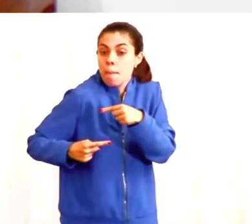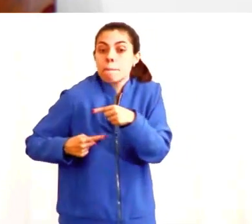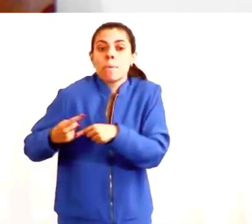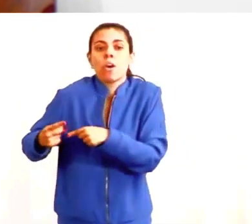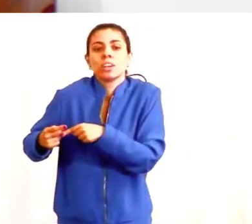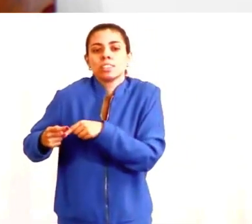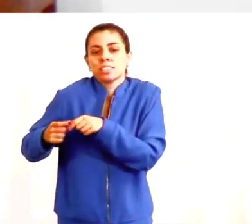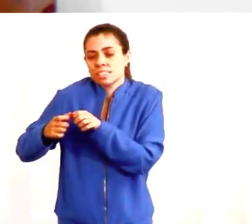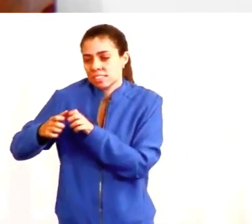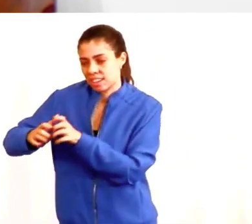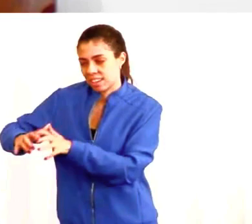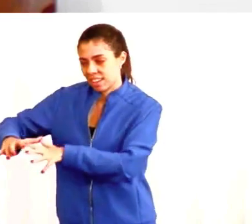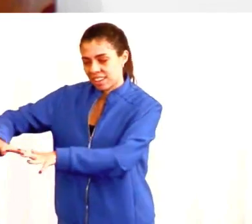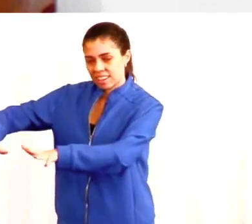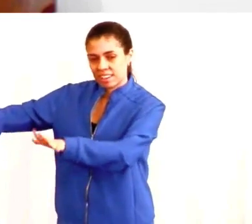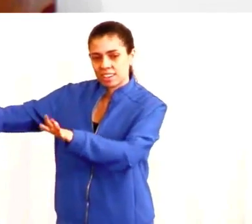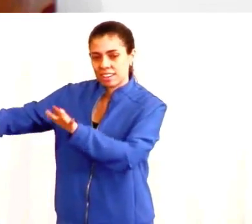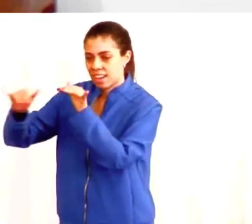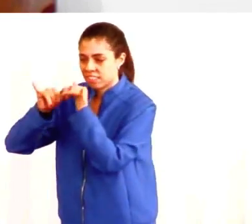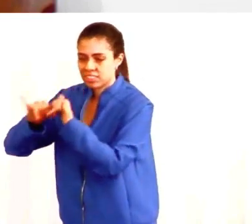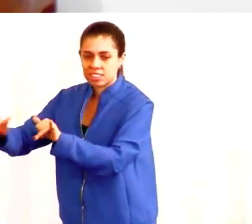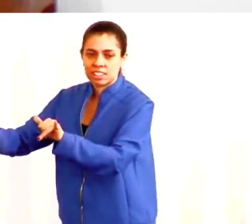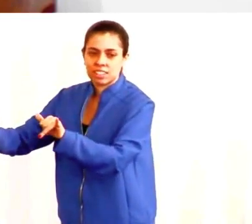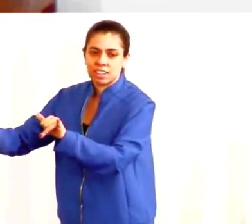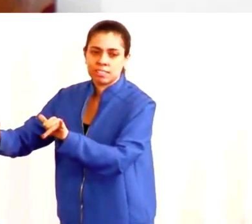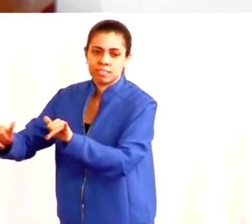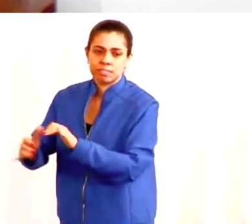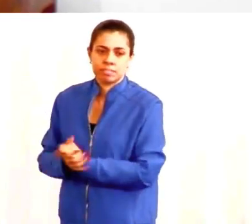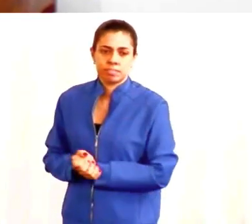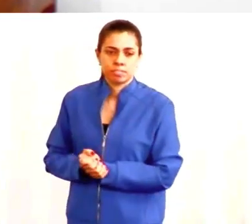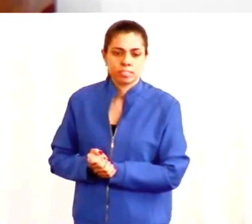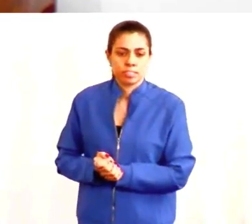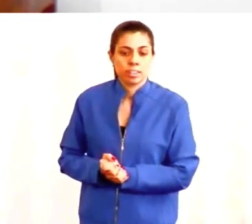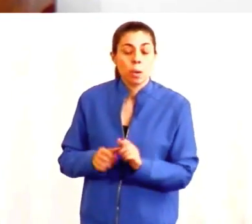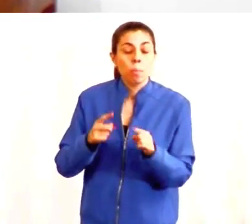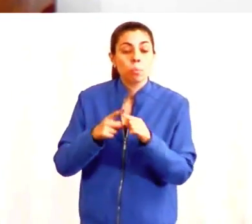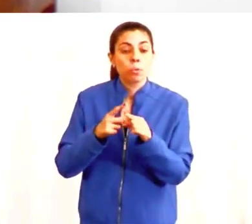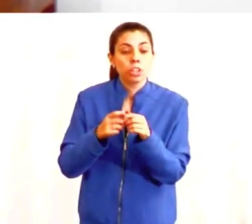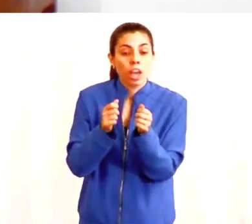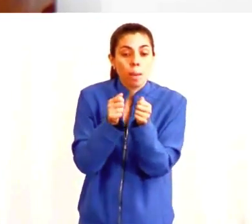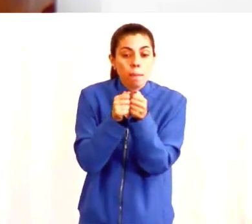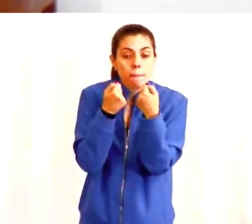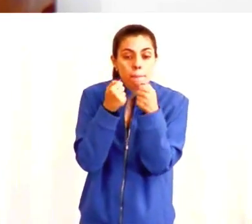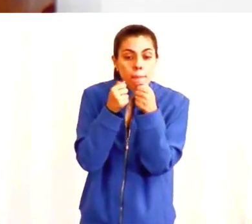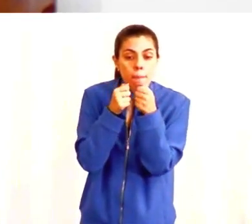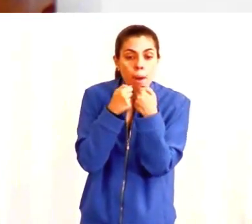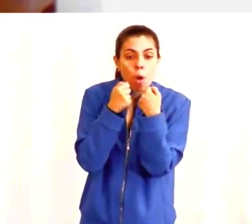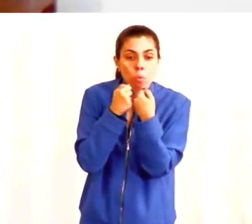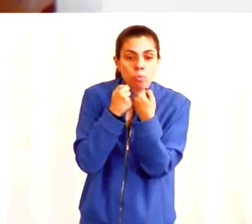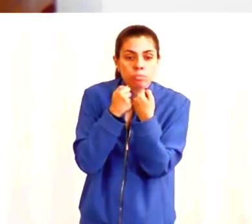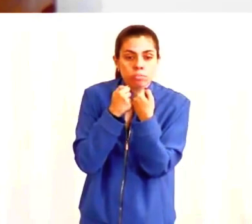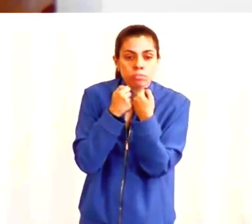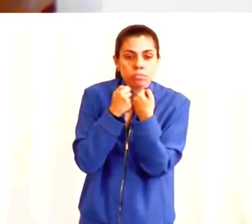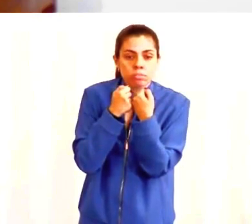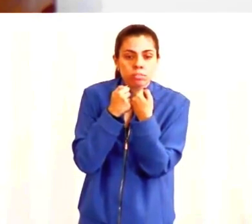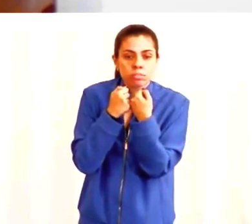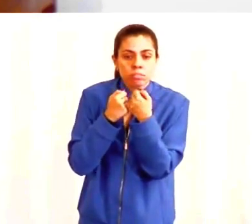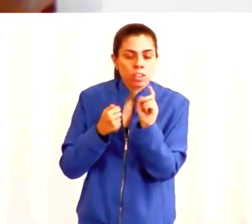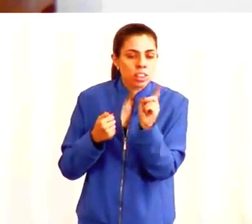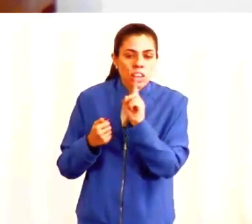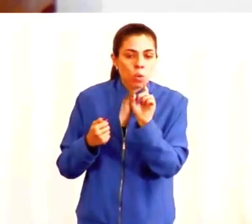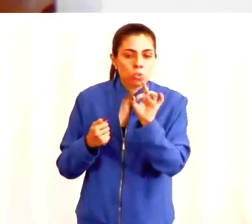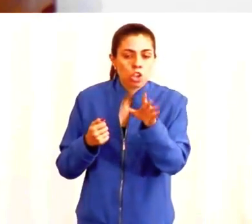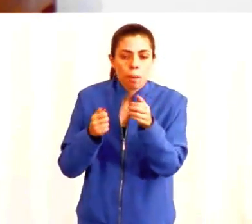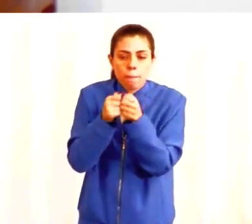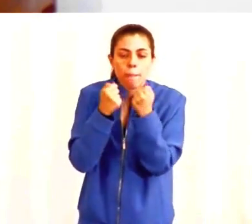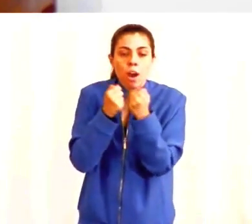alimento, porque nem só de pão vive o homem, mas de toda a palavra que procede da boca de Deus. Que a nossa vida, a